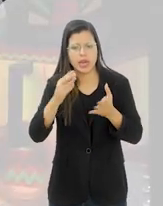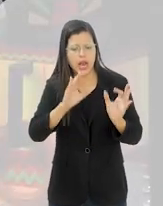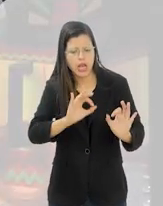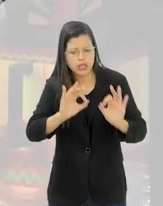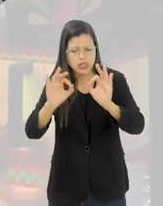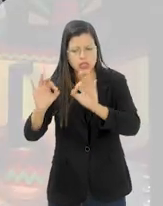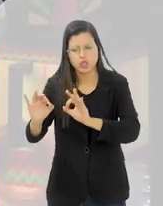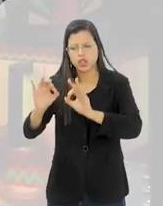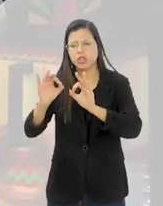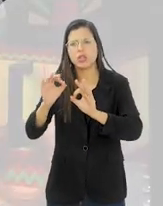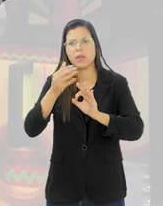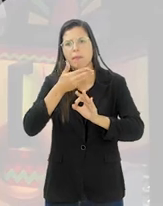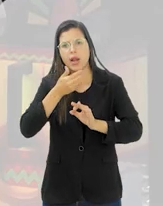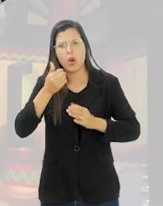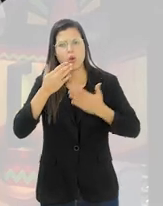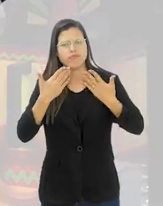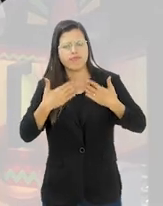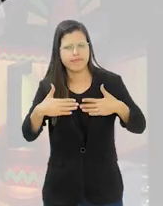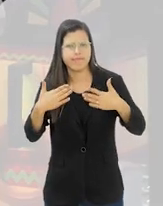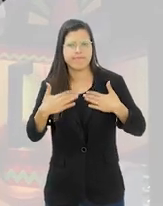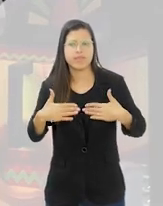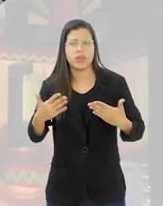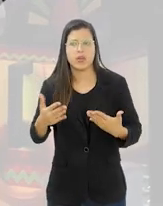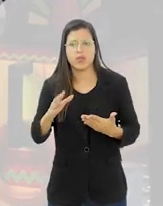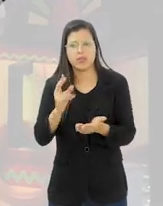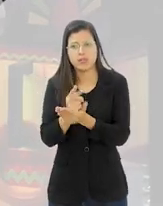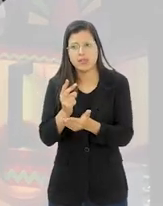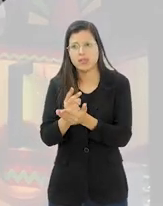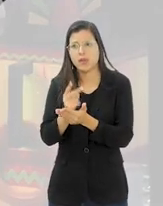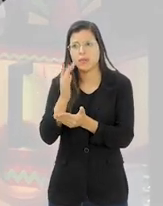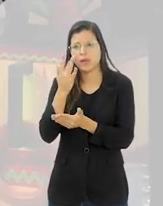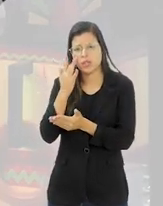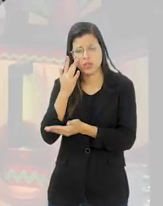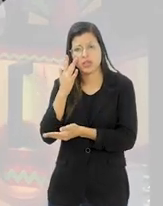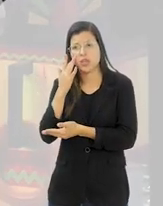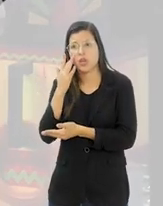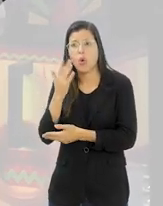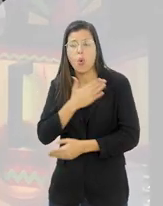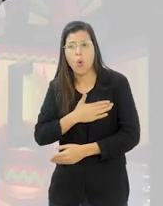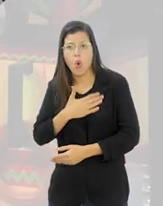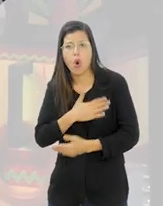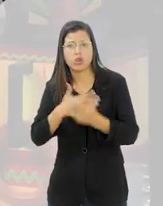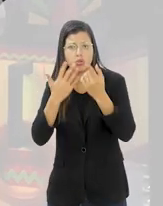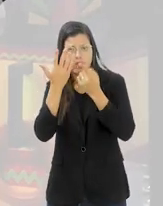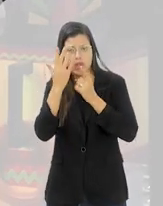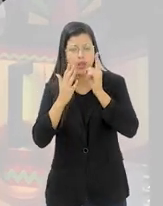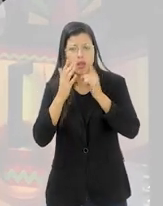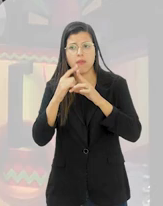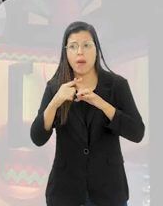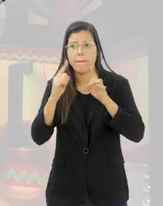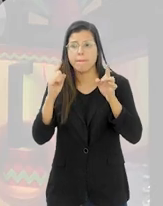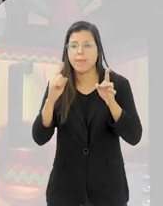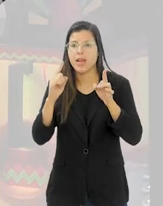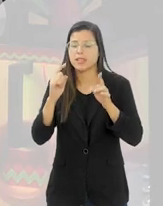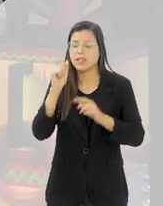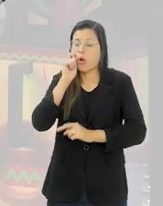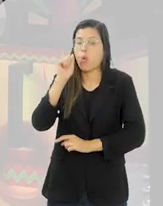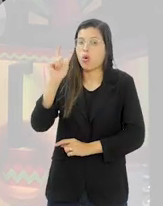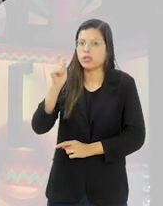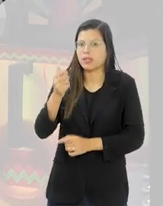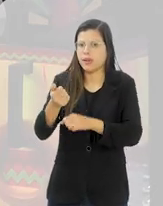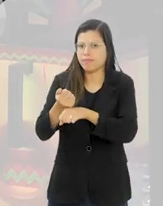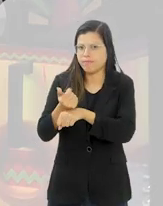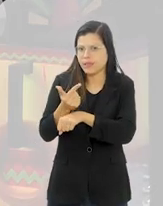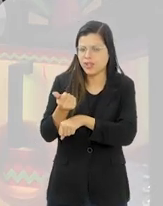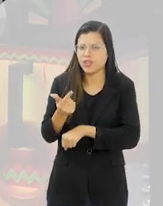seus concorrentes e você está melhor disposto, porque eu sempre achei isso. Gosto de carnaval desde que nasci, mas amanhecer